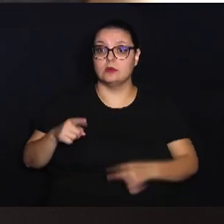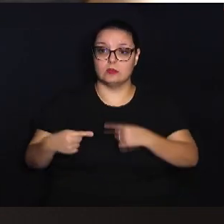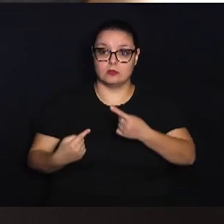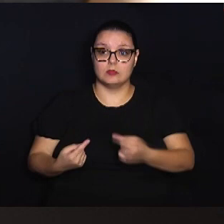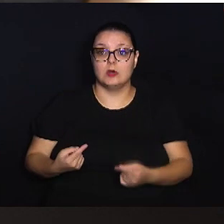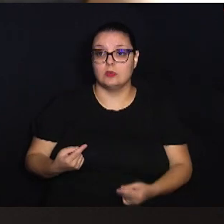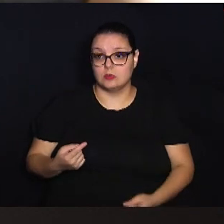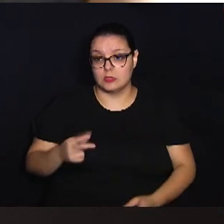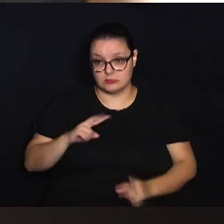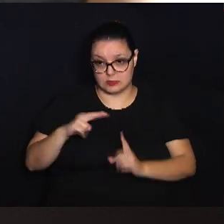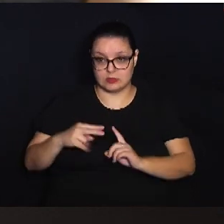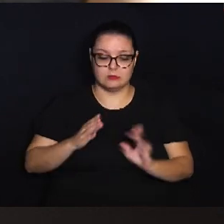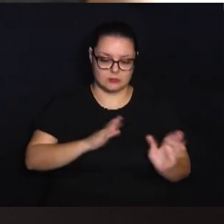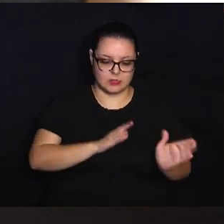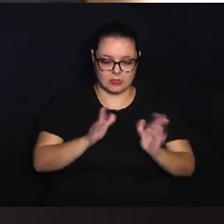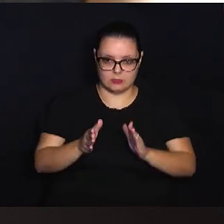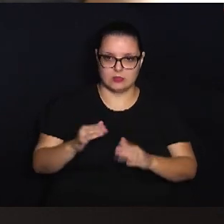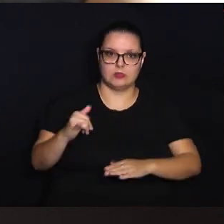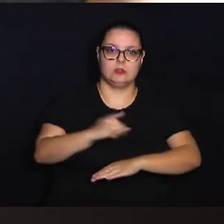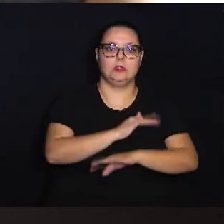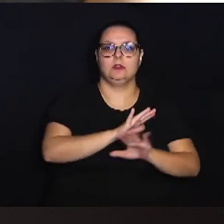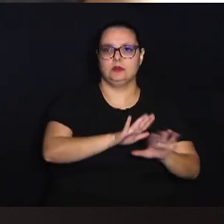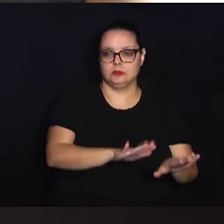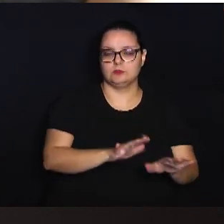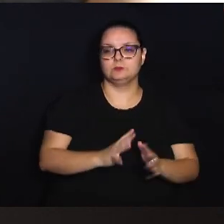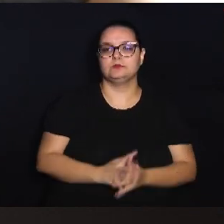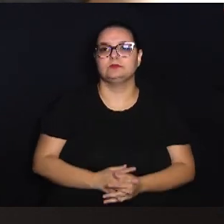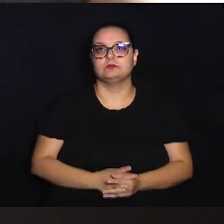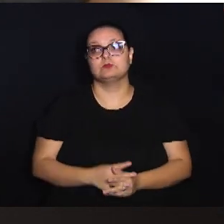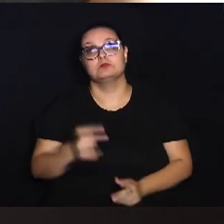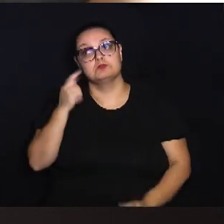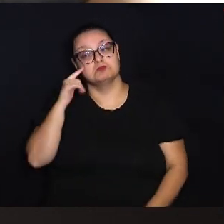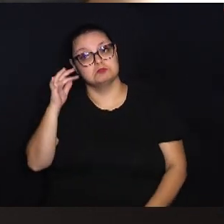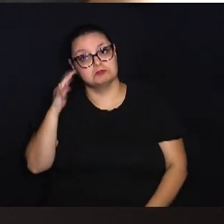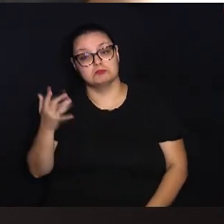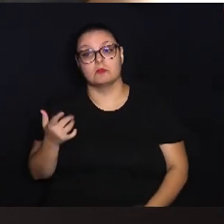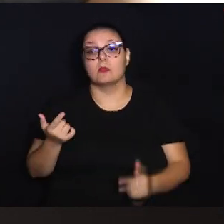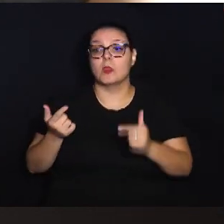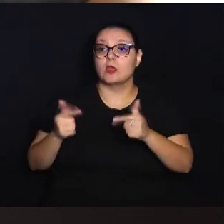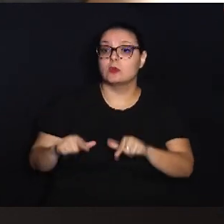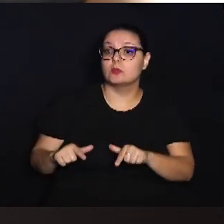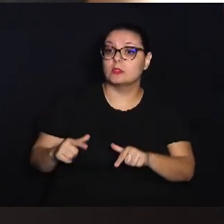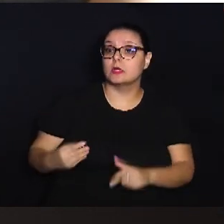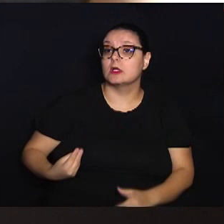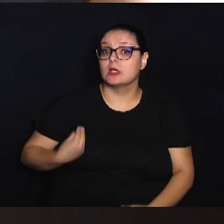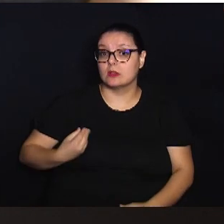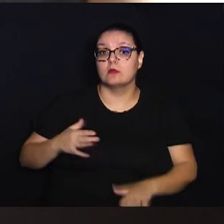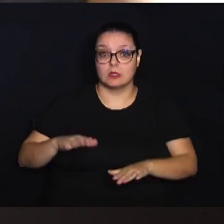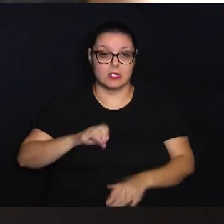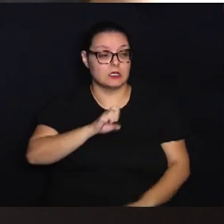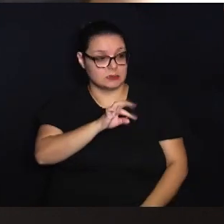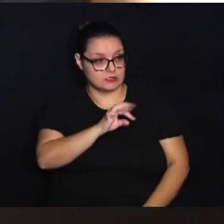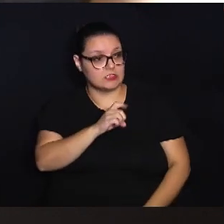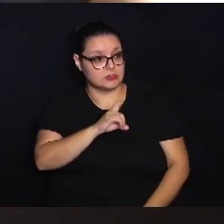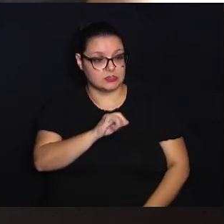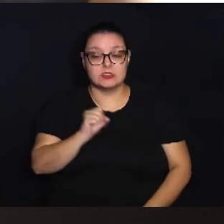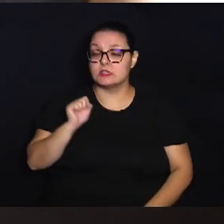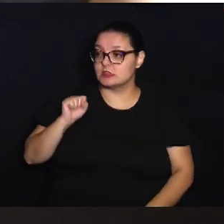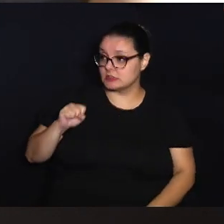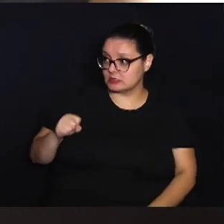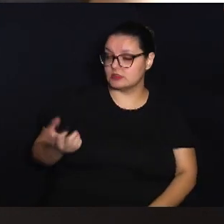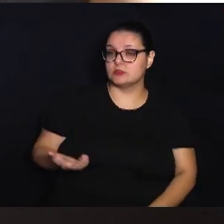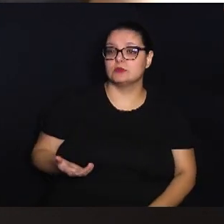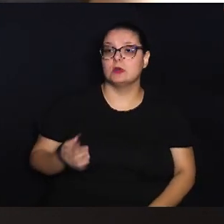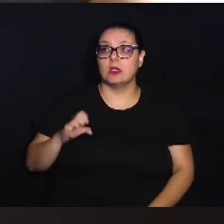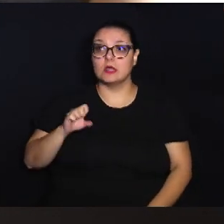um outro aspecto, né, passar dessa fase do aéreo, né, eu posso pensar em onde eu vou ficar, por exemplo. Né? Estadia. Estadia. E